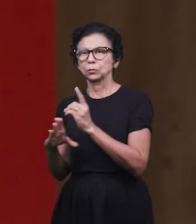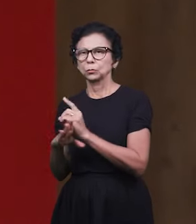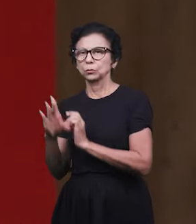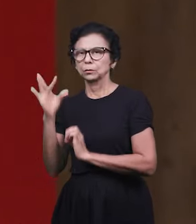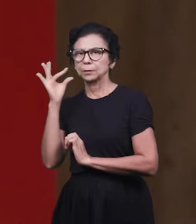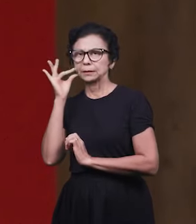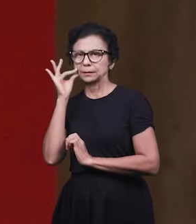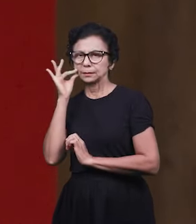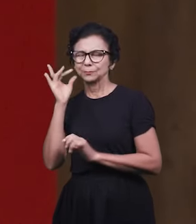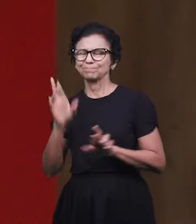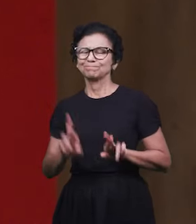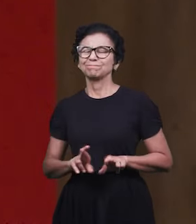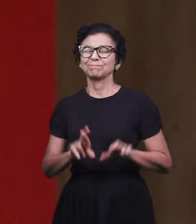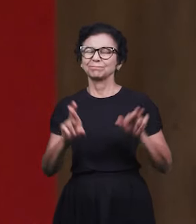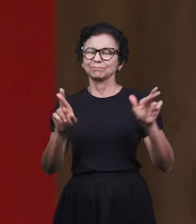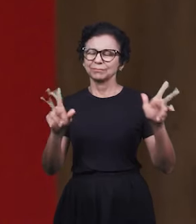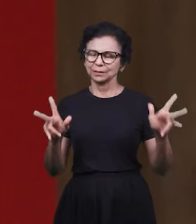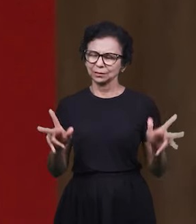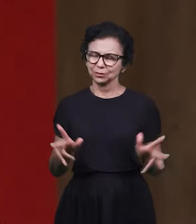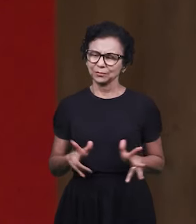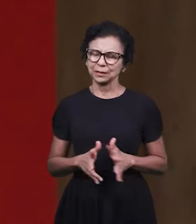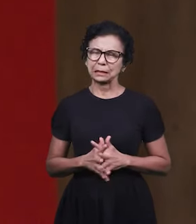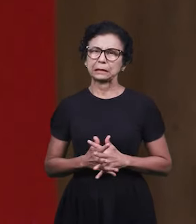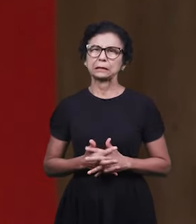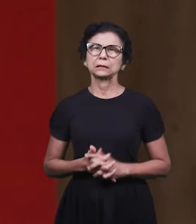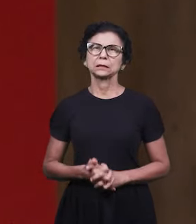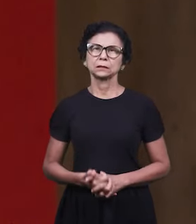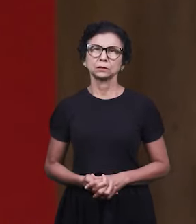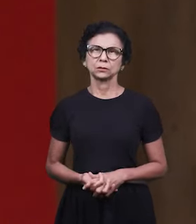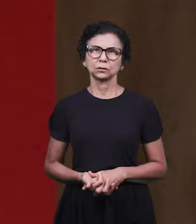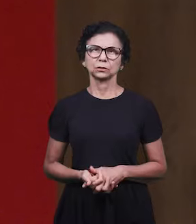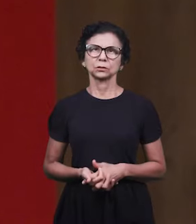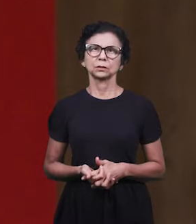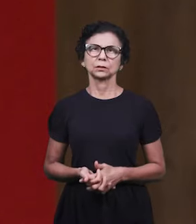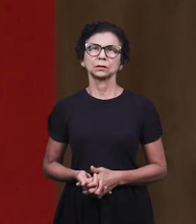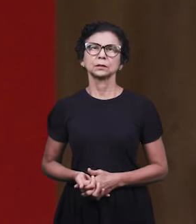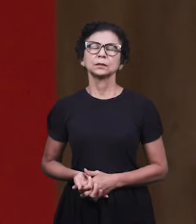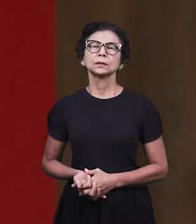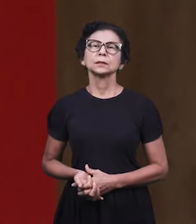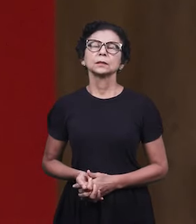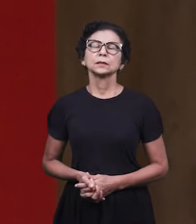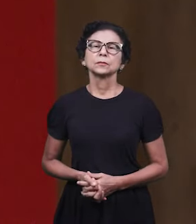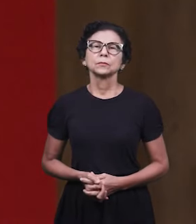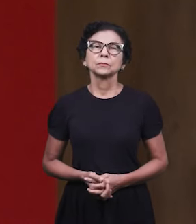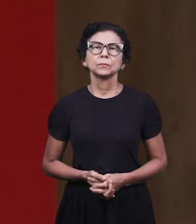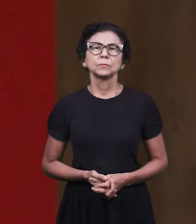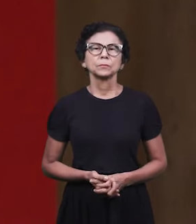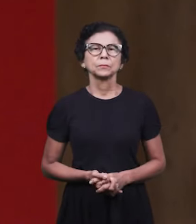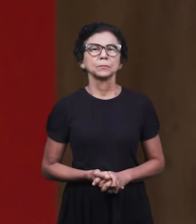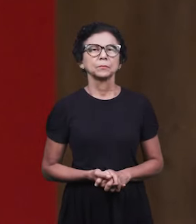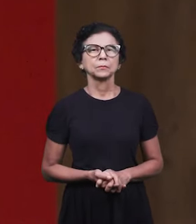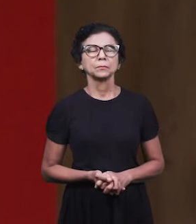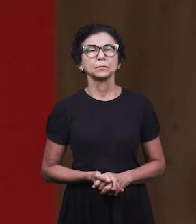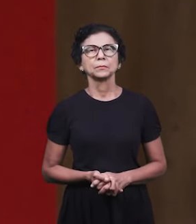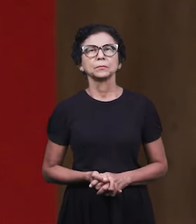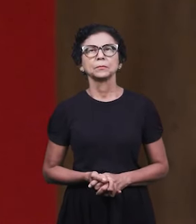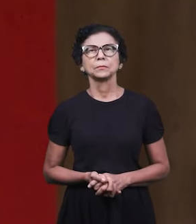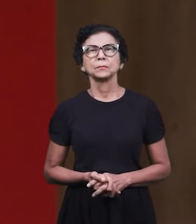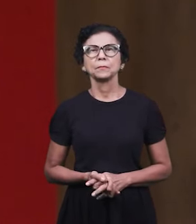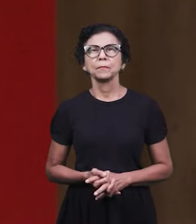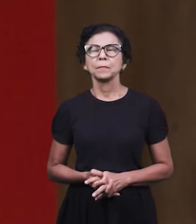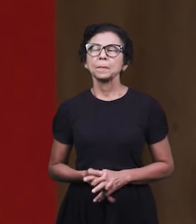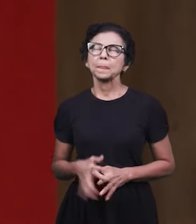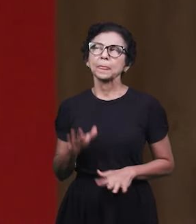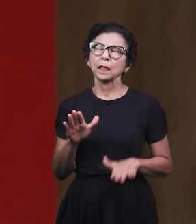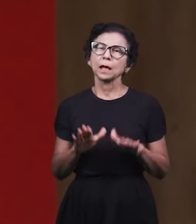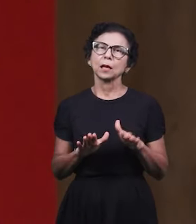Nada impede o culto. Nós já falamos isso quando eu e Marcelo falamos sobre o culto aqui. Às vezes o irmão está de plantão, os irmãos